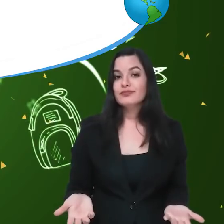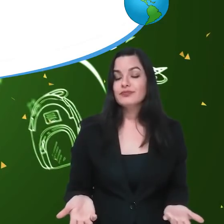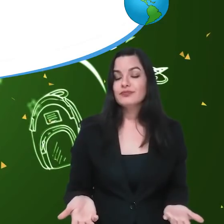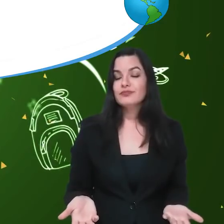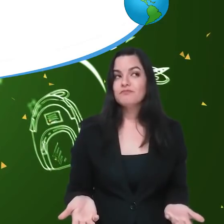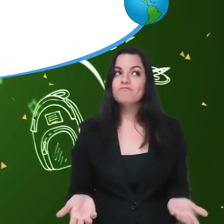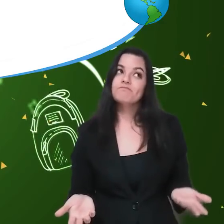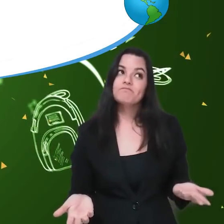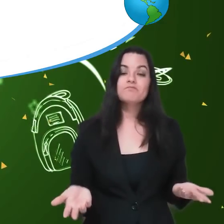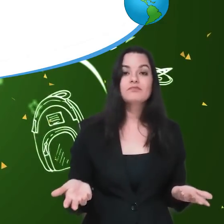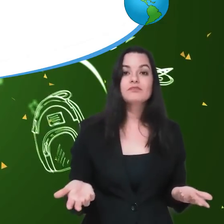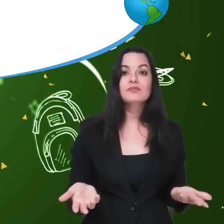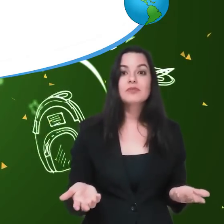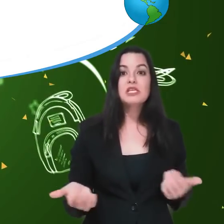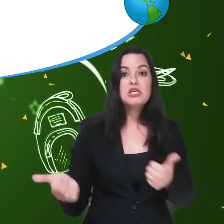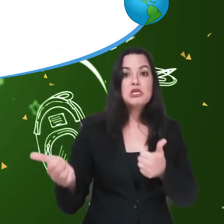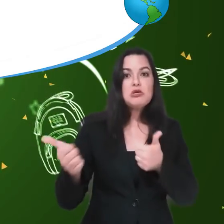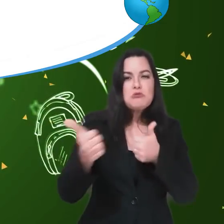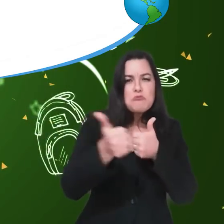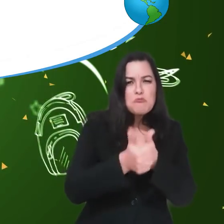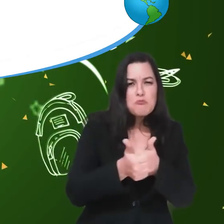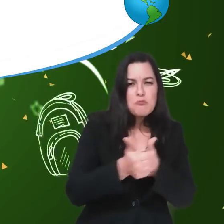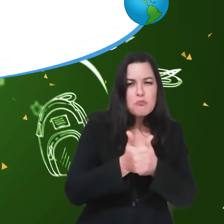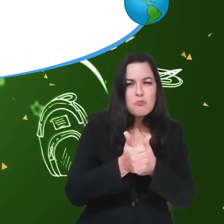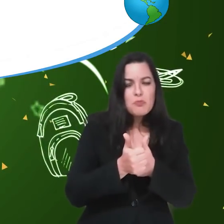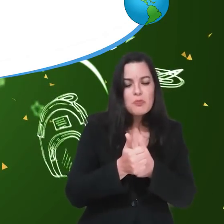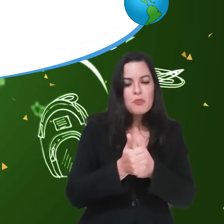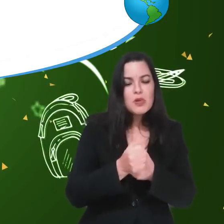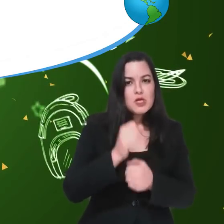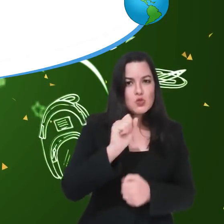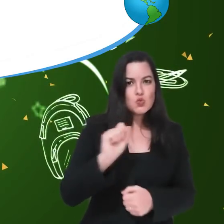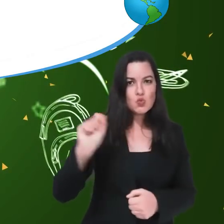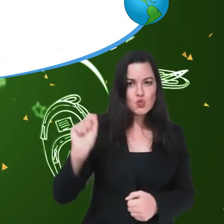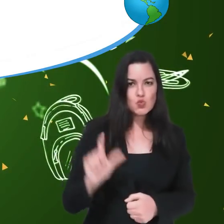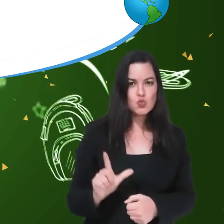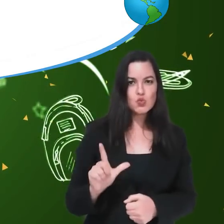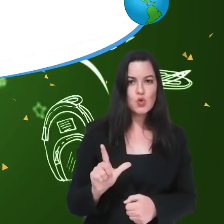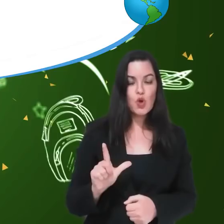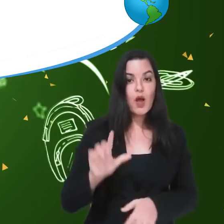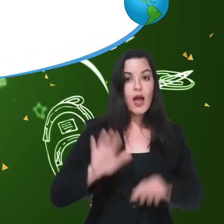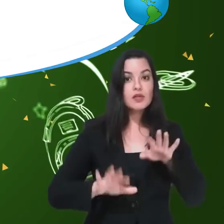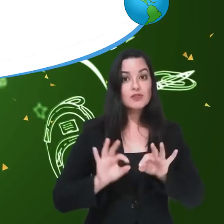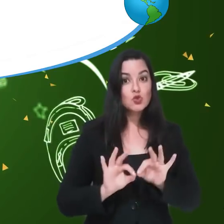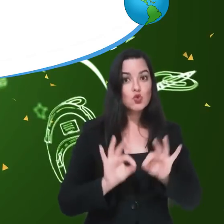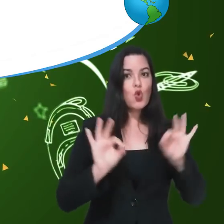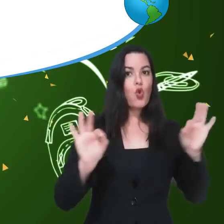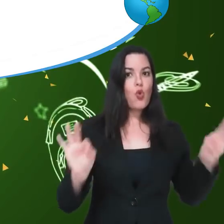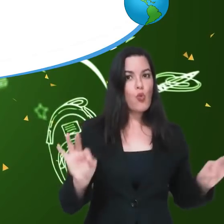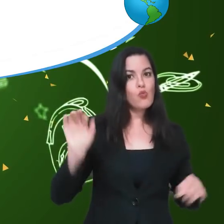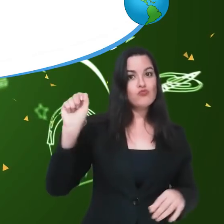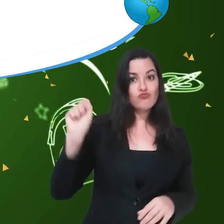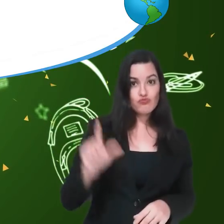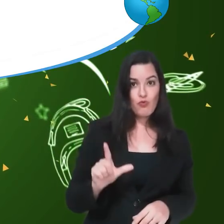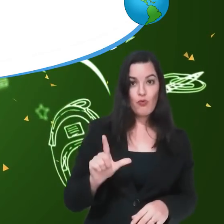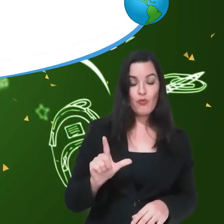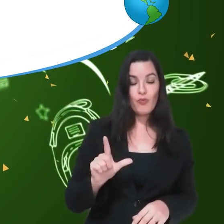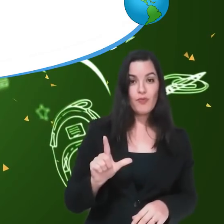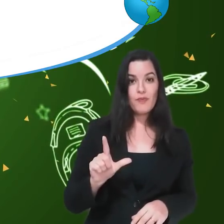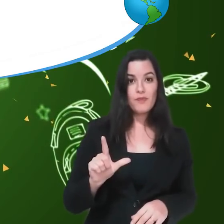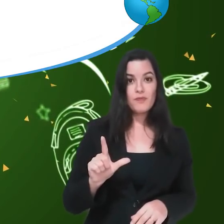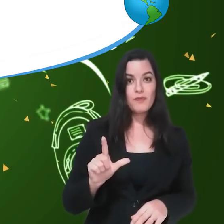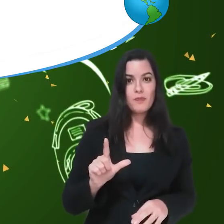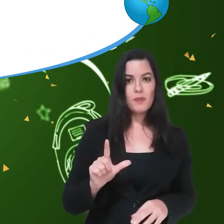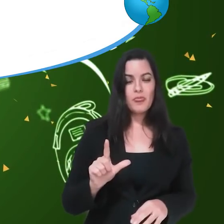em alguns momentos mais pertinho e em outros momentos mais distante do Sol faz